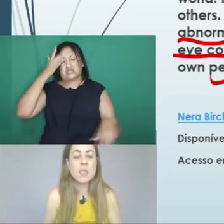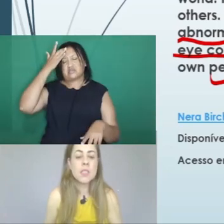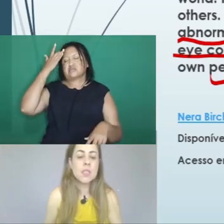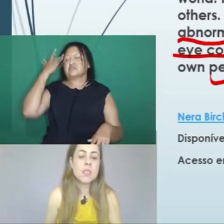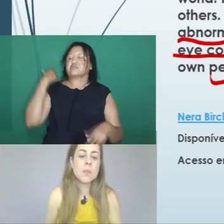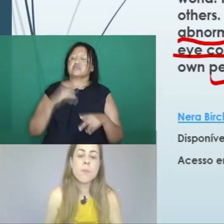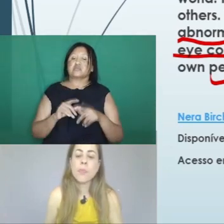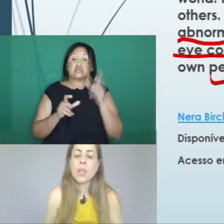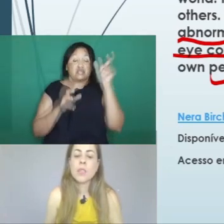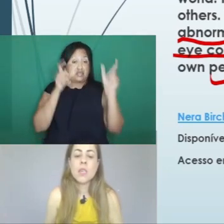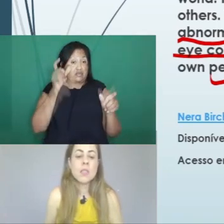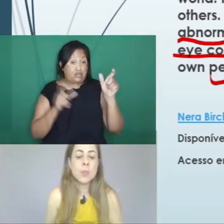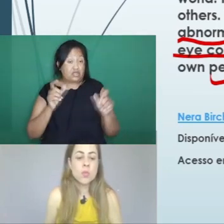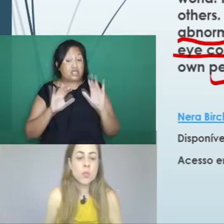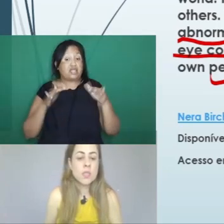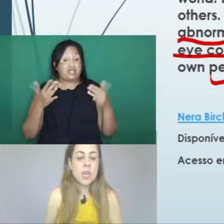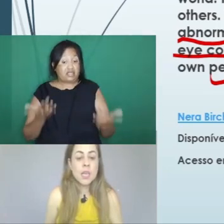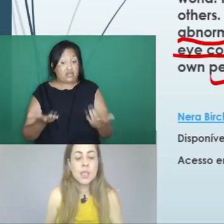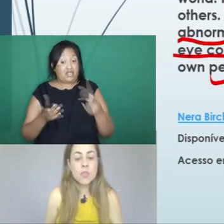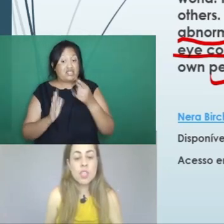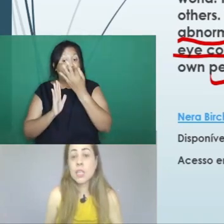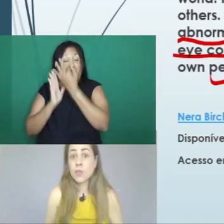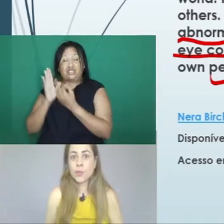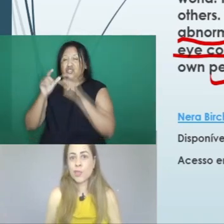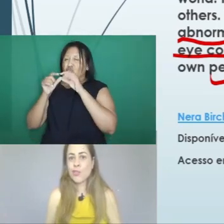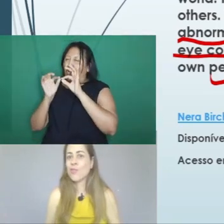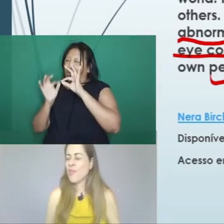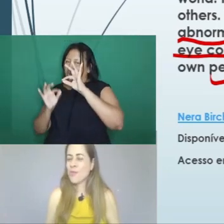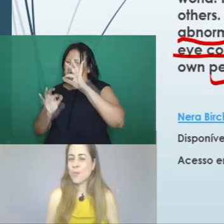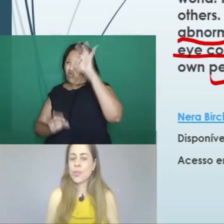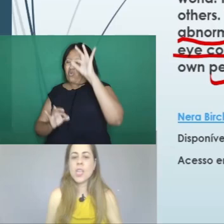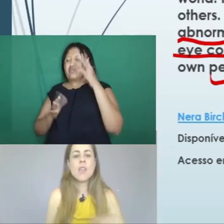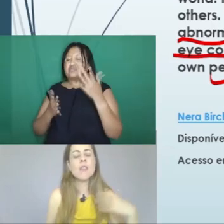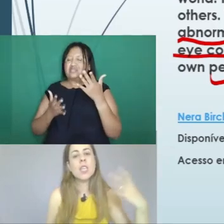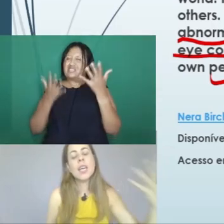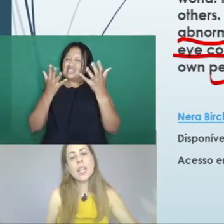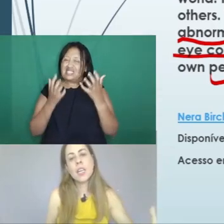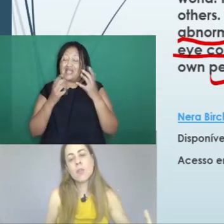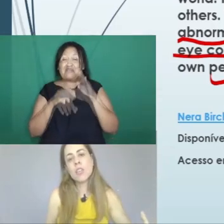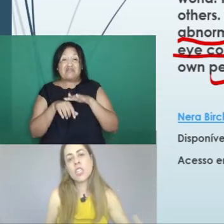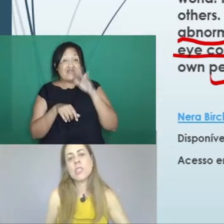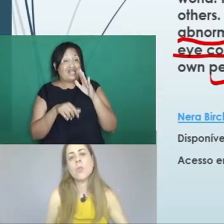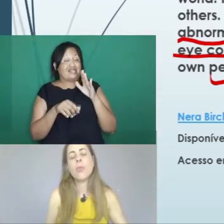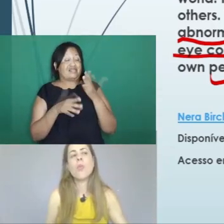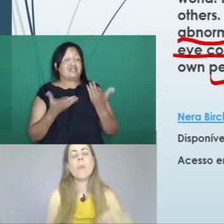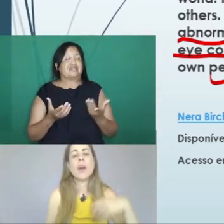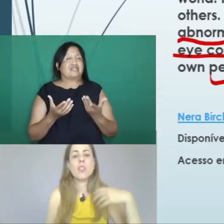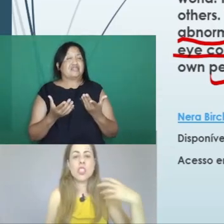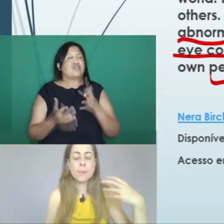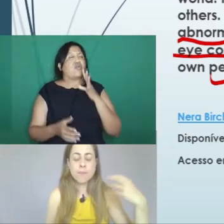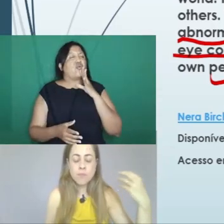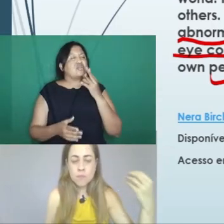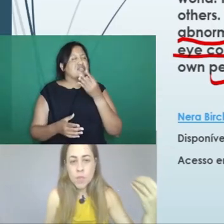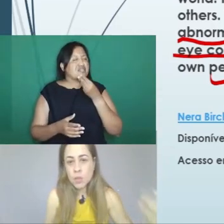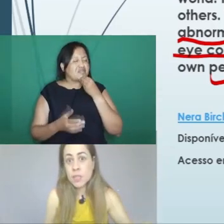diferentes desses dessas pessoas então Gente esse foi o texto longo um pouquinho requereu da gente um pouco mais